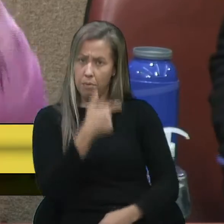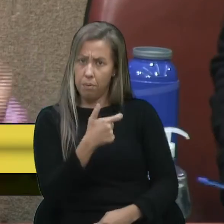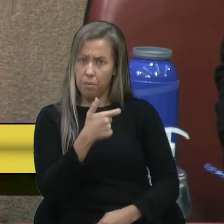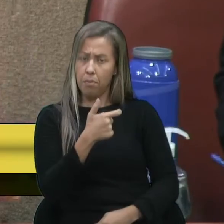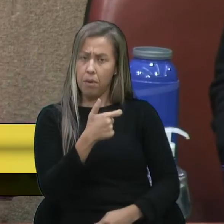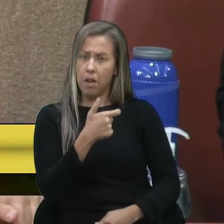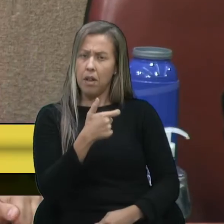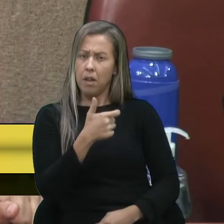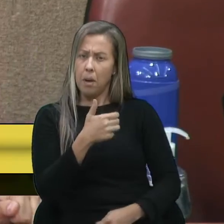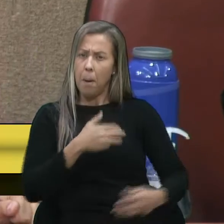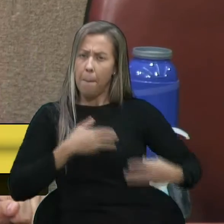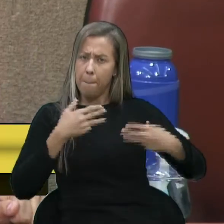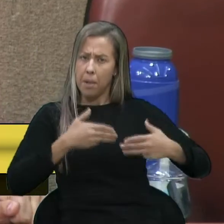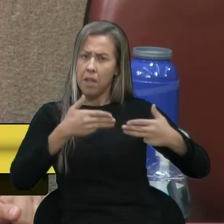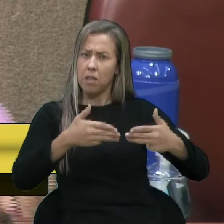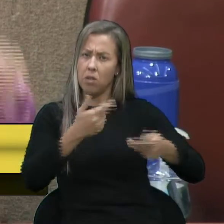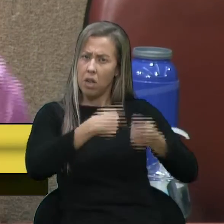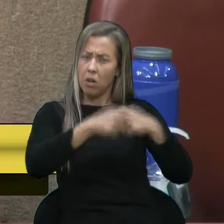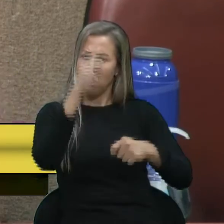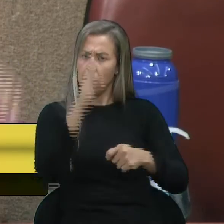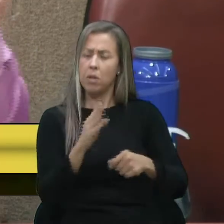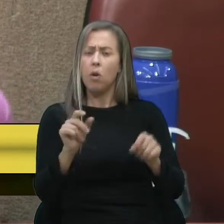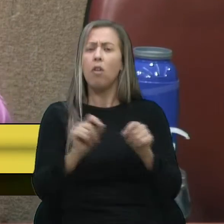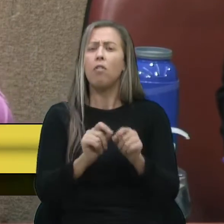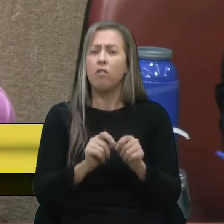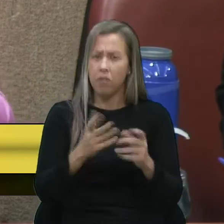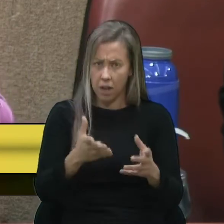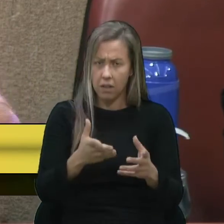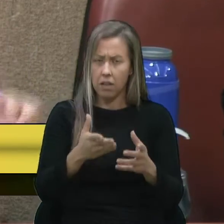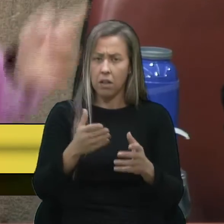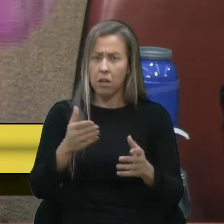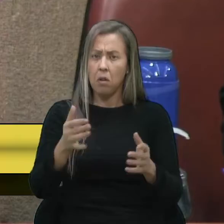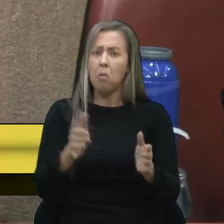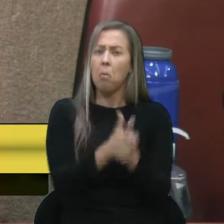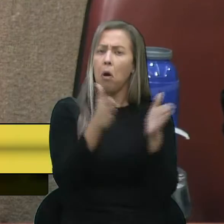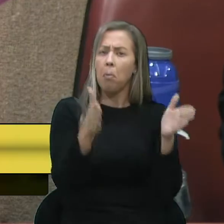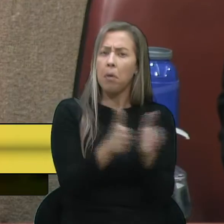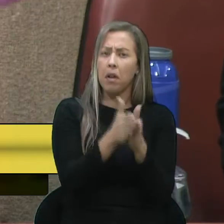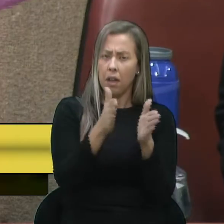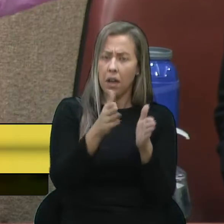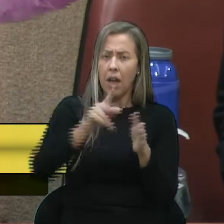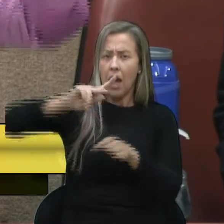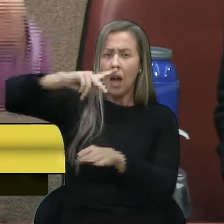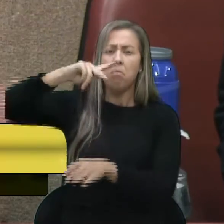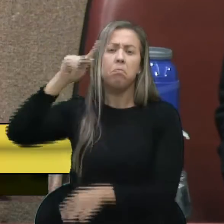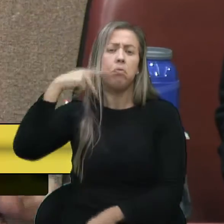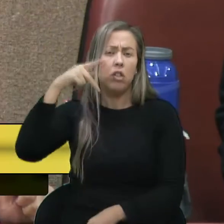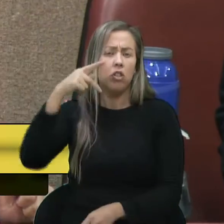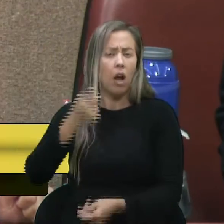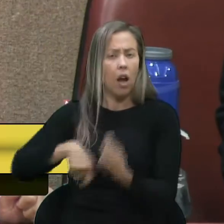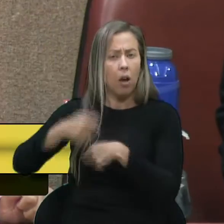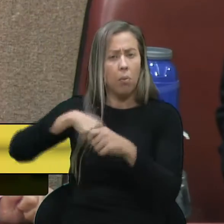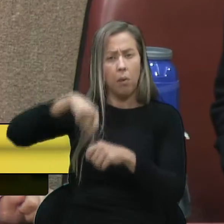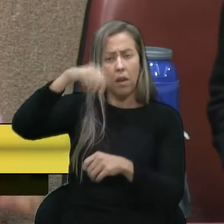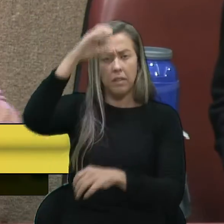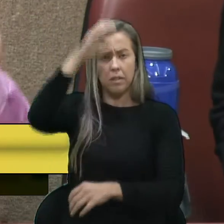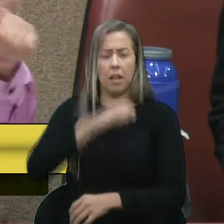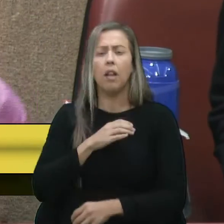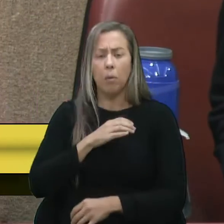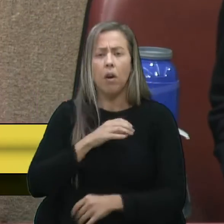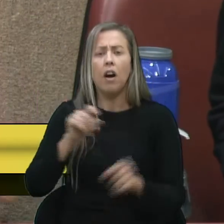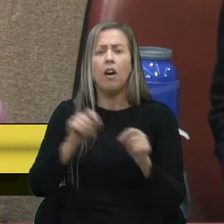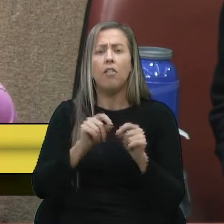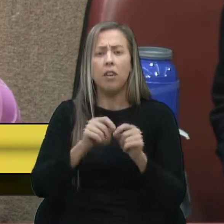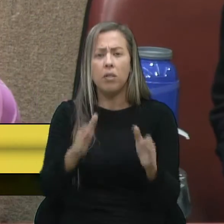da Economia do Brasil, que faz o pobre, ou seja, que as políticas econômicas desse cidadão fazem